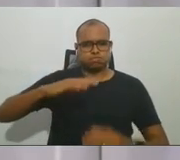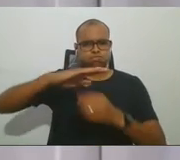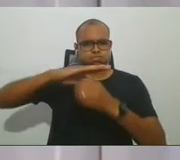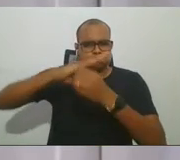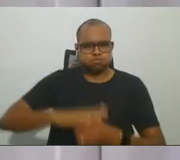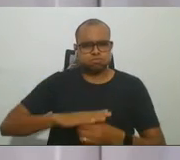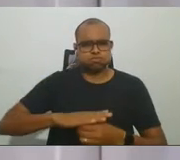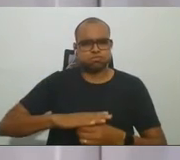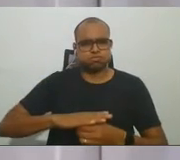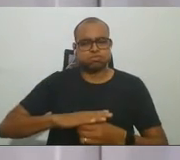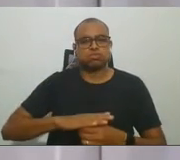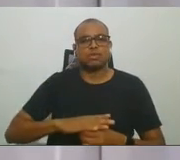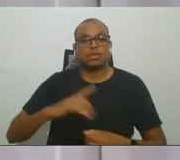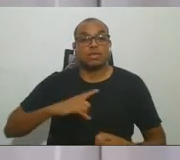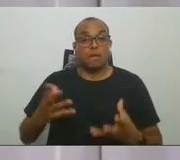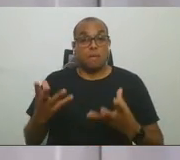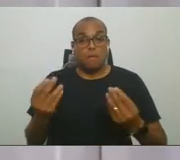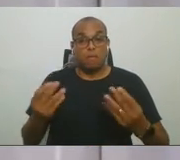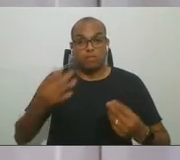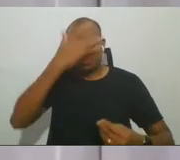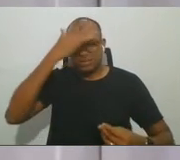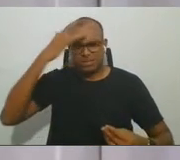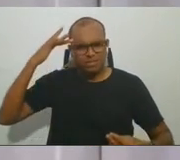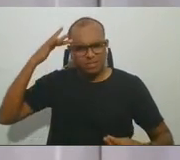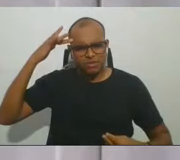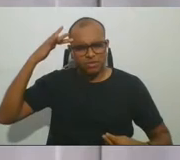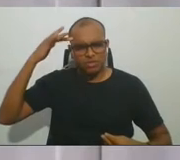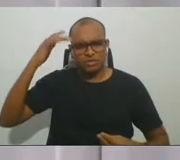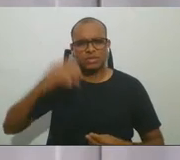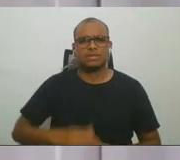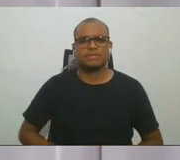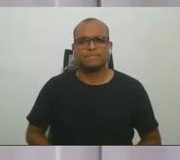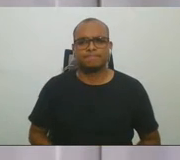desatada com uma enorme quantidade de vítimas.